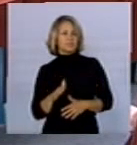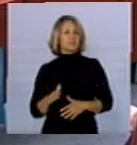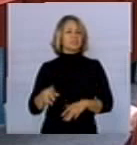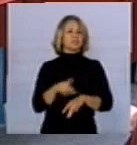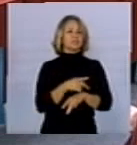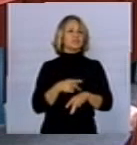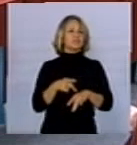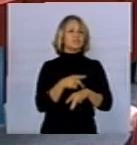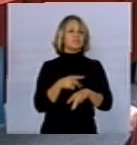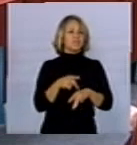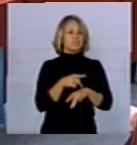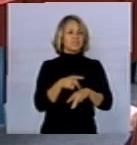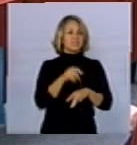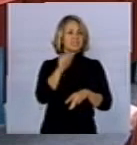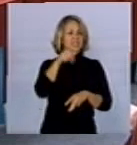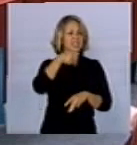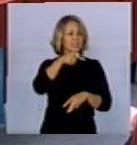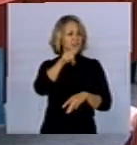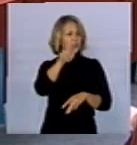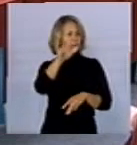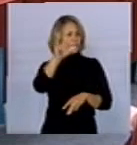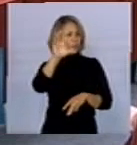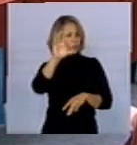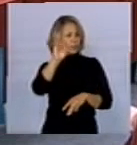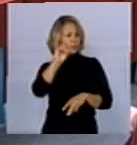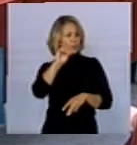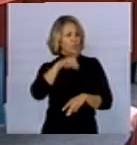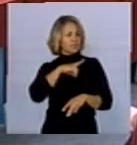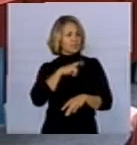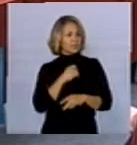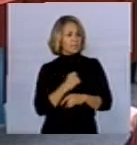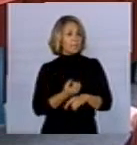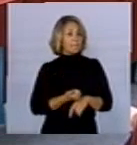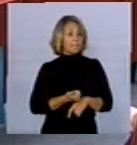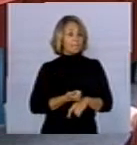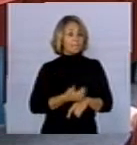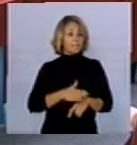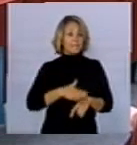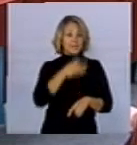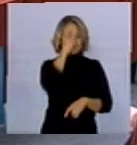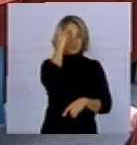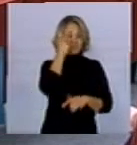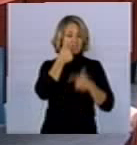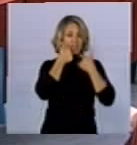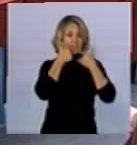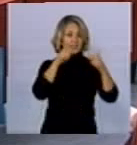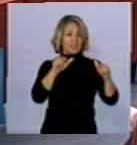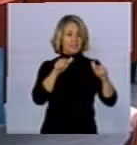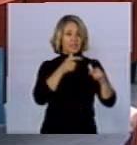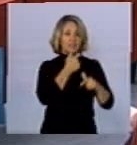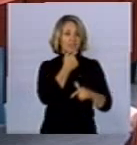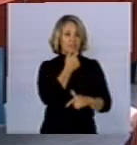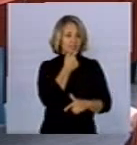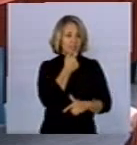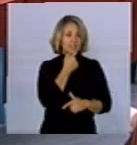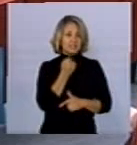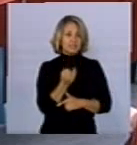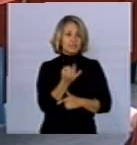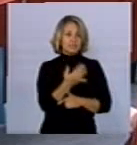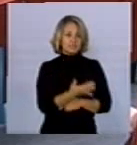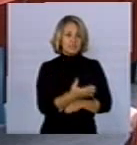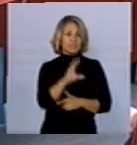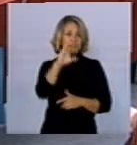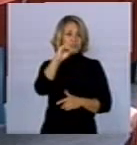que tem maior identidade ali da língua inglesa a cota europeia tá